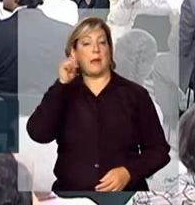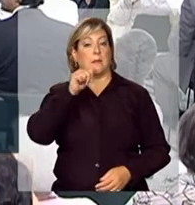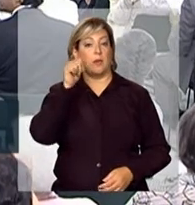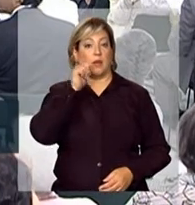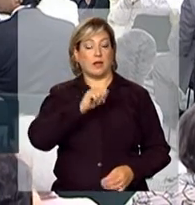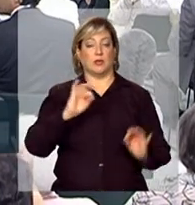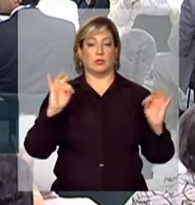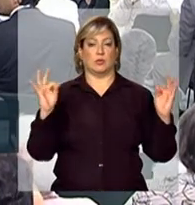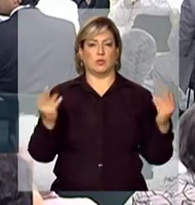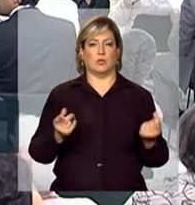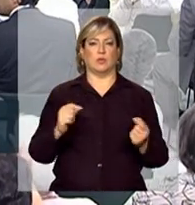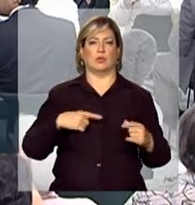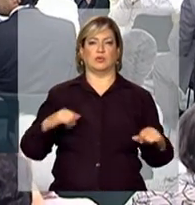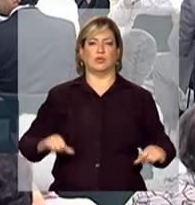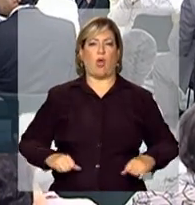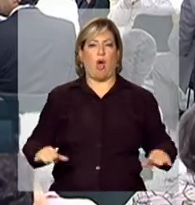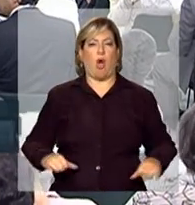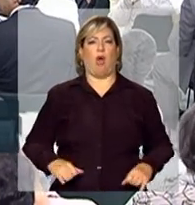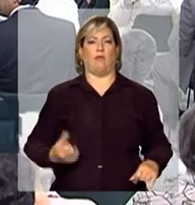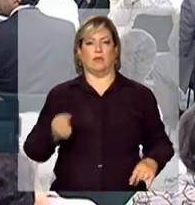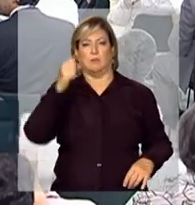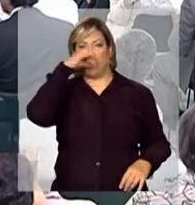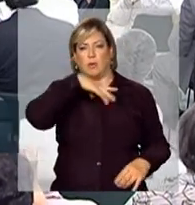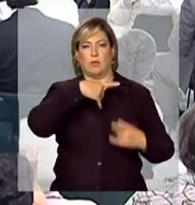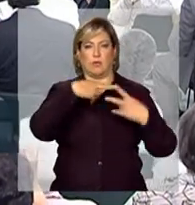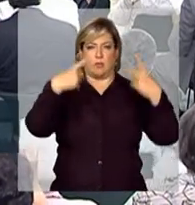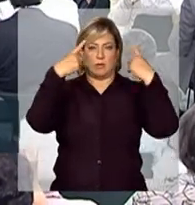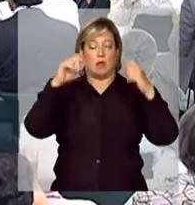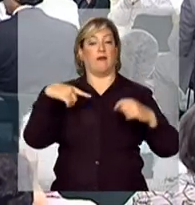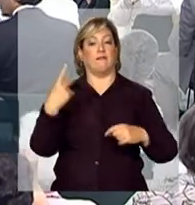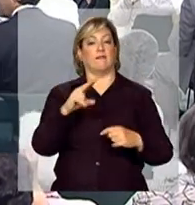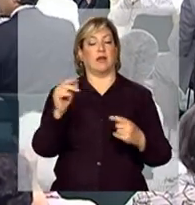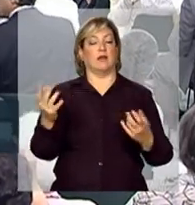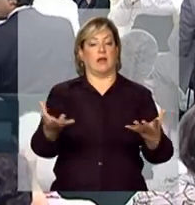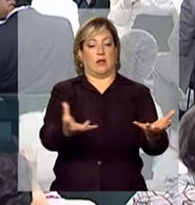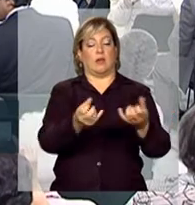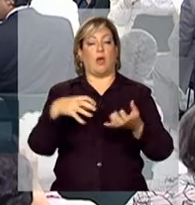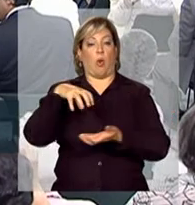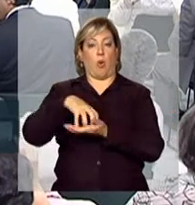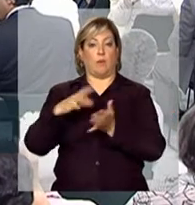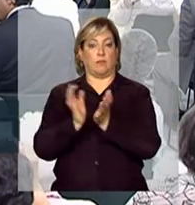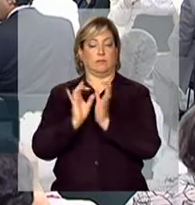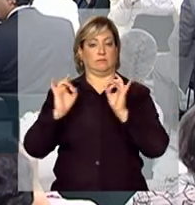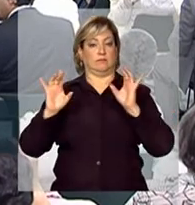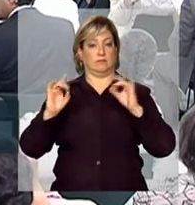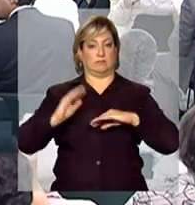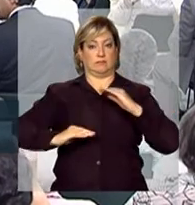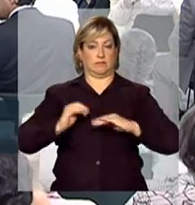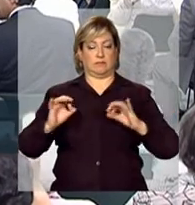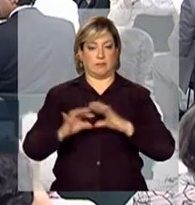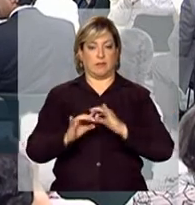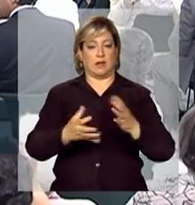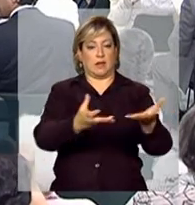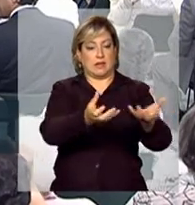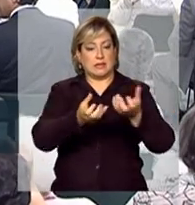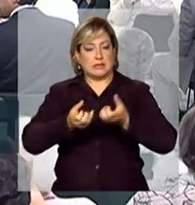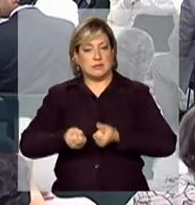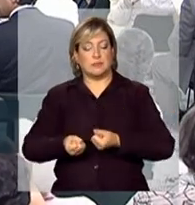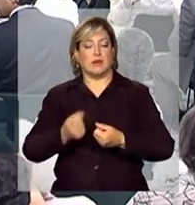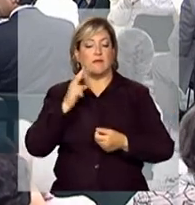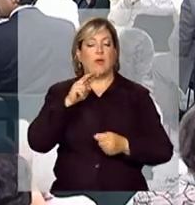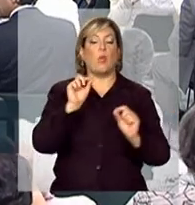mulheres em situação de violência serão acolhidas por uma equipe qualificada e preparada para identificar